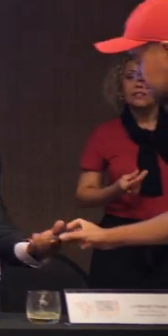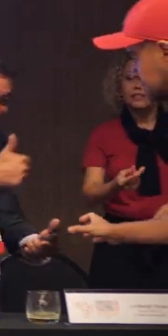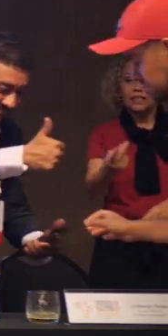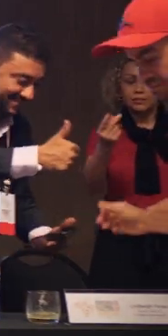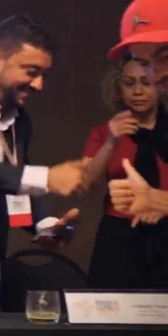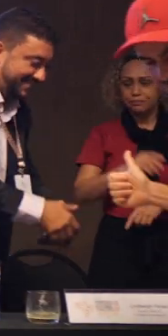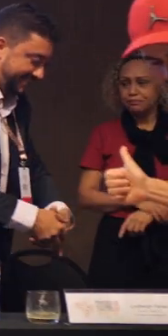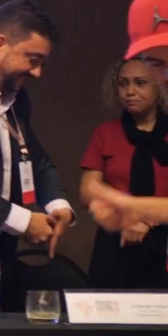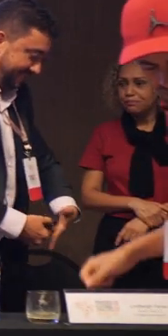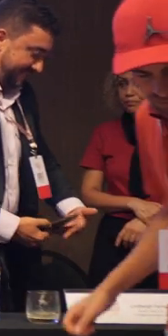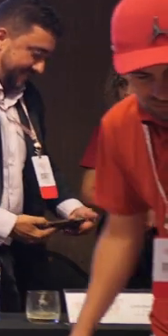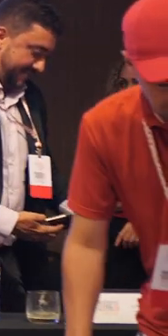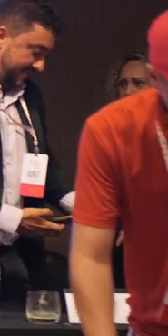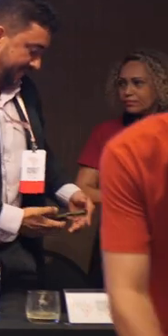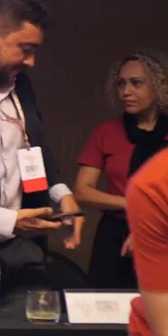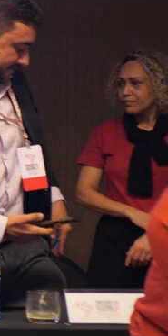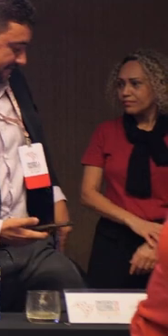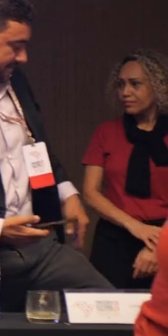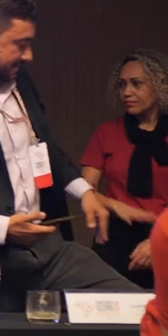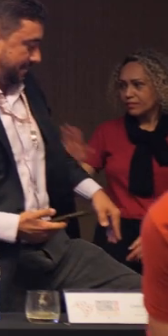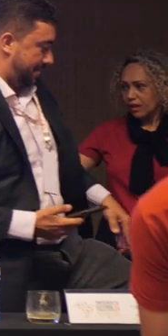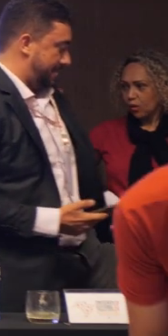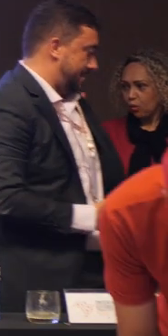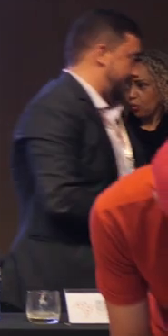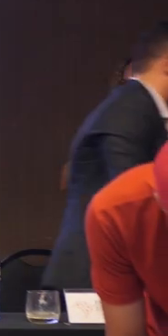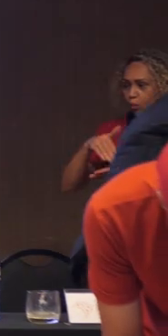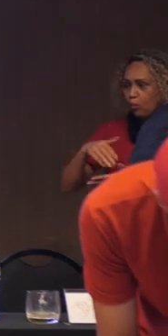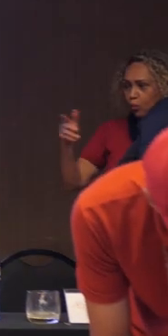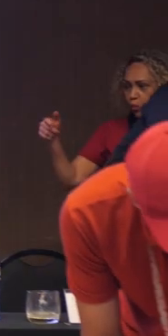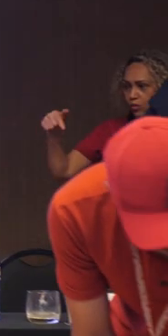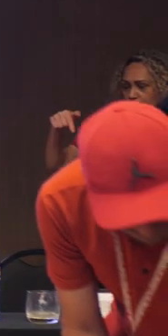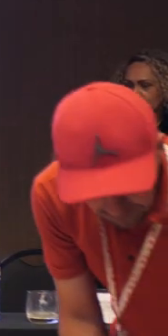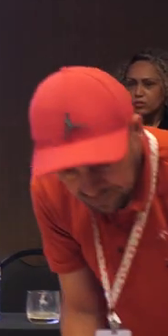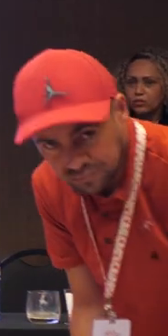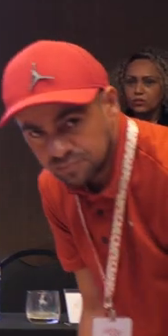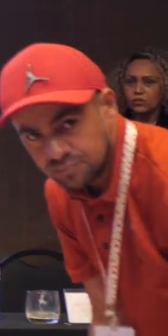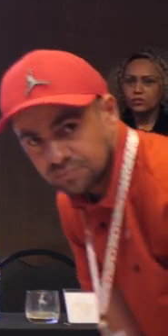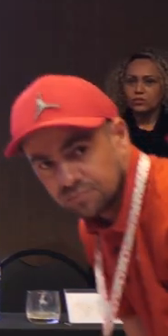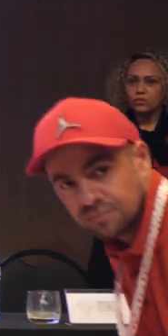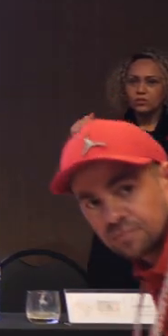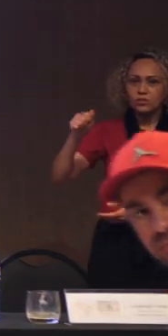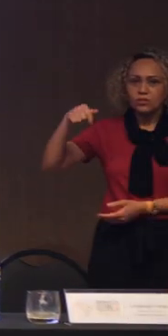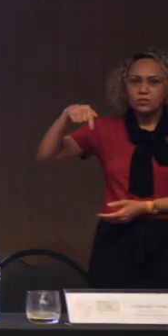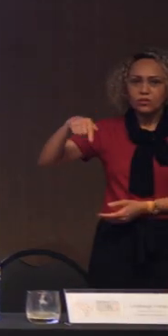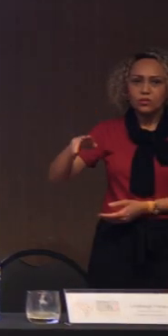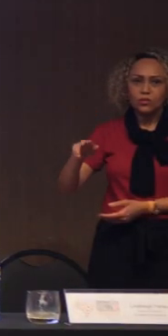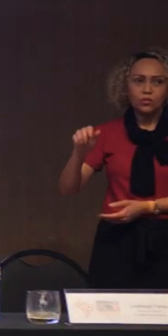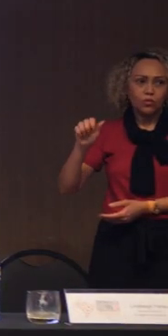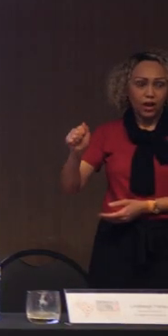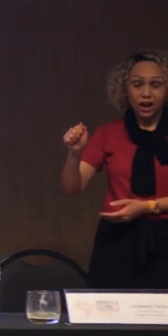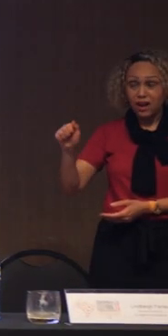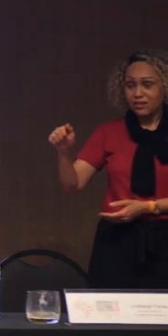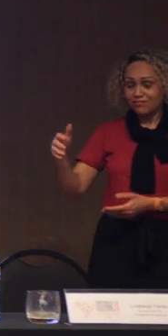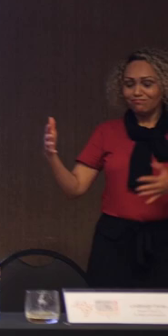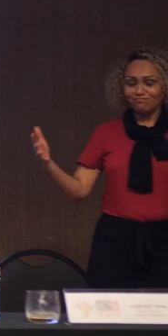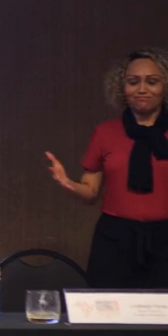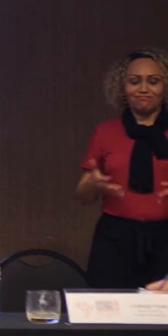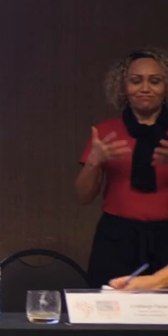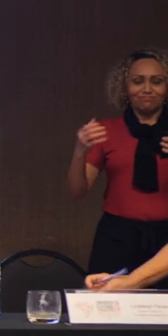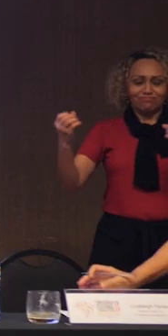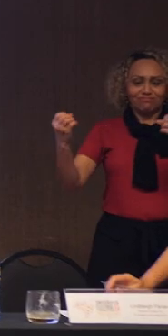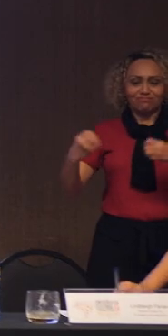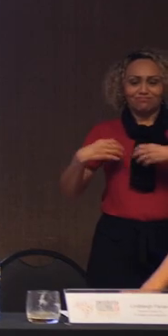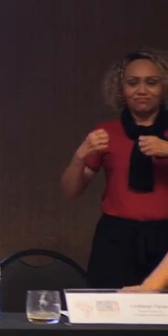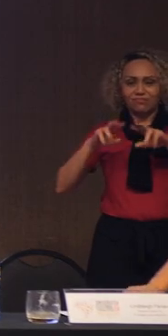Pessoal, vou passar para o Quaquá, que vai ser o nosso último orador e vai encerrar aqui em alto astral. O Quaquá tem muito a ensinar também sobre